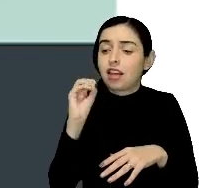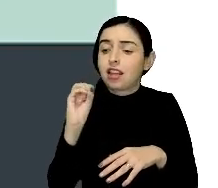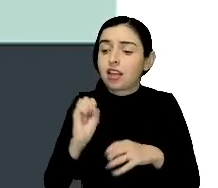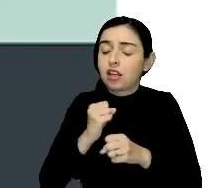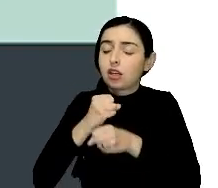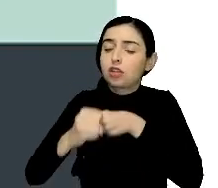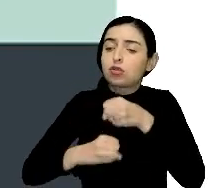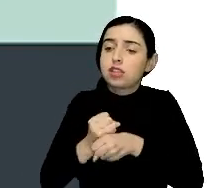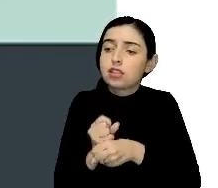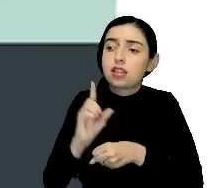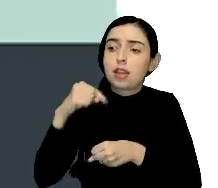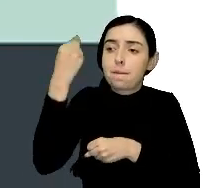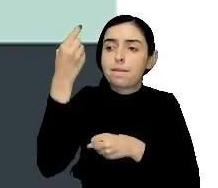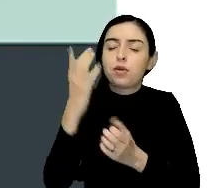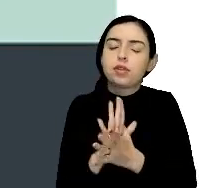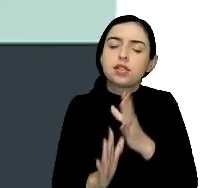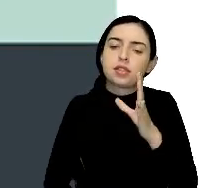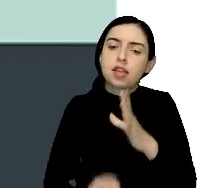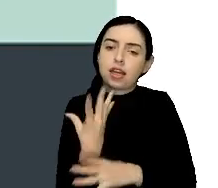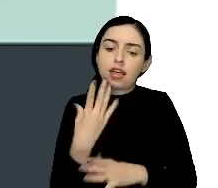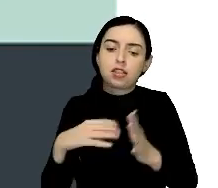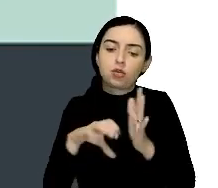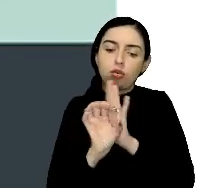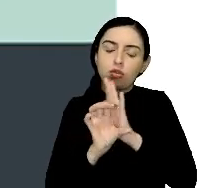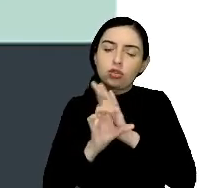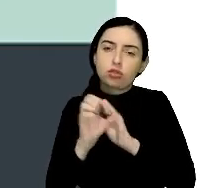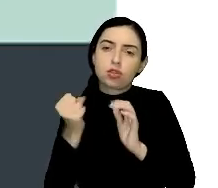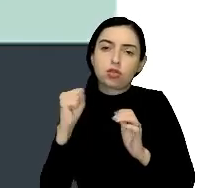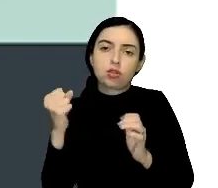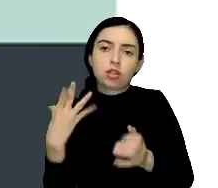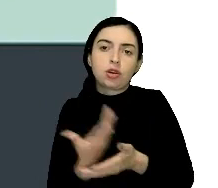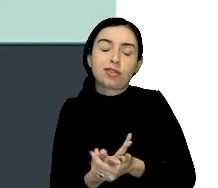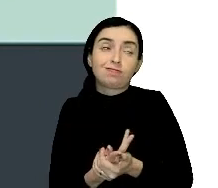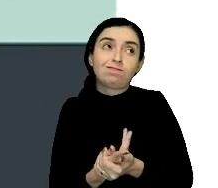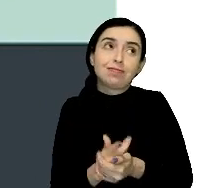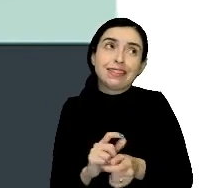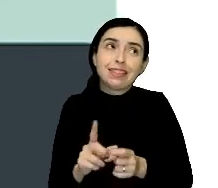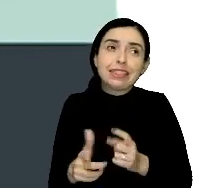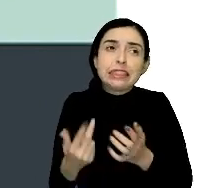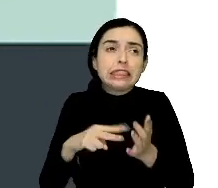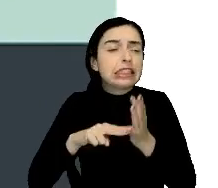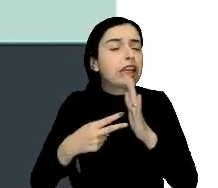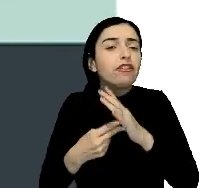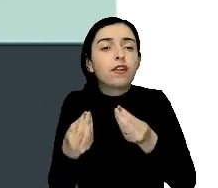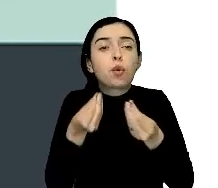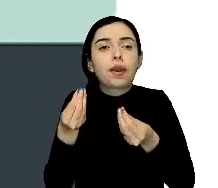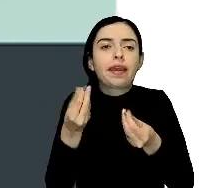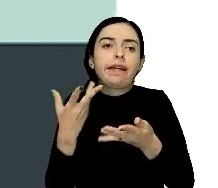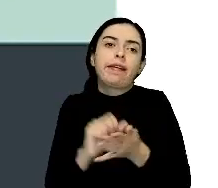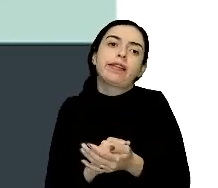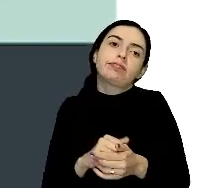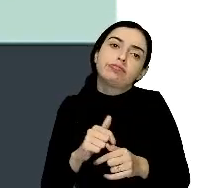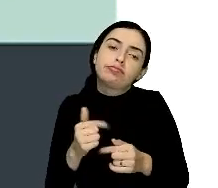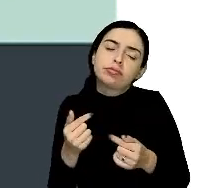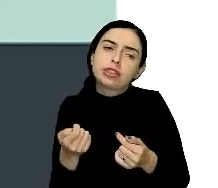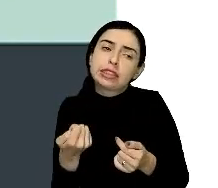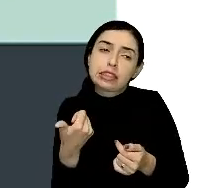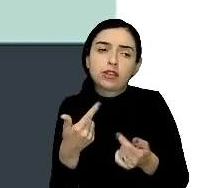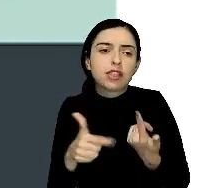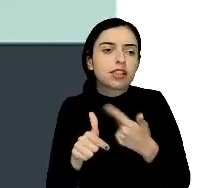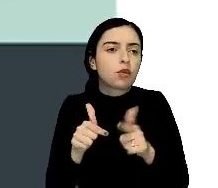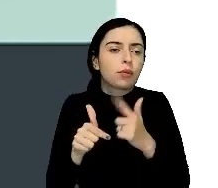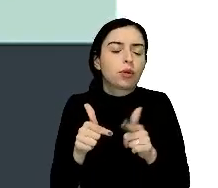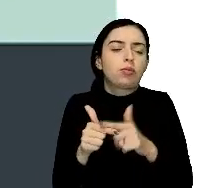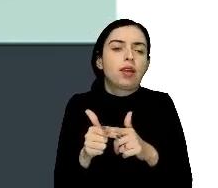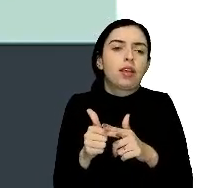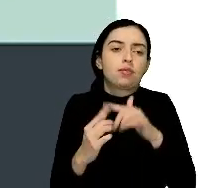O que significa que nós talvez tenhamos um problema envolvendo a proteção dos direitos dos migrantes.